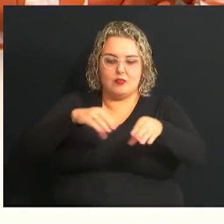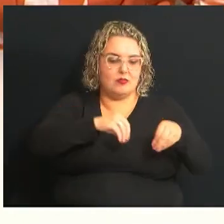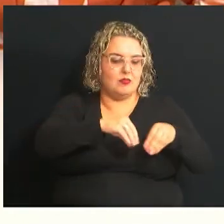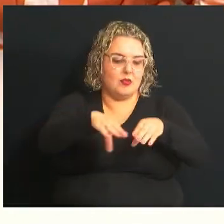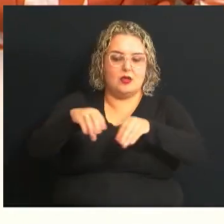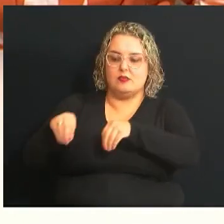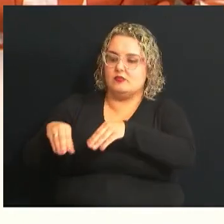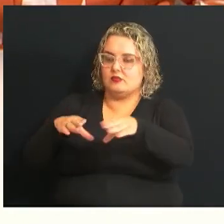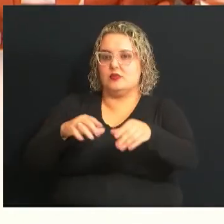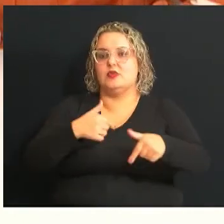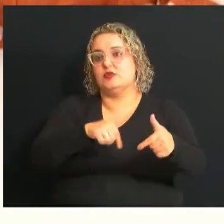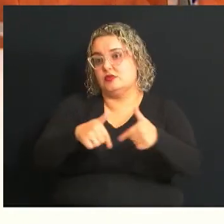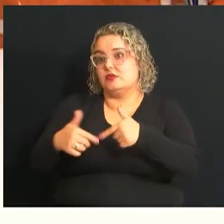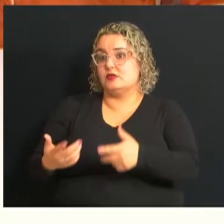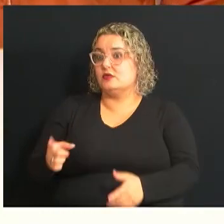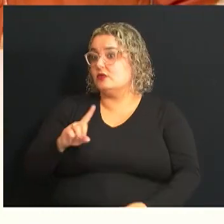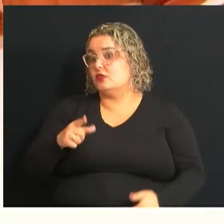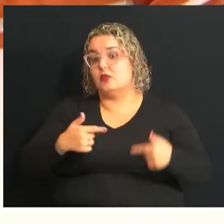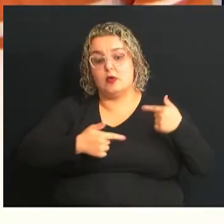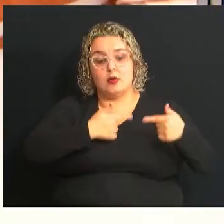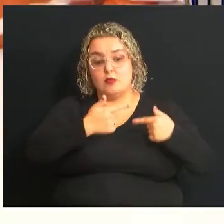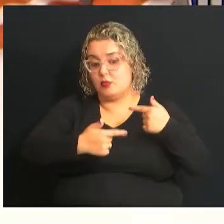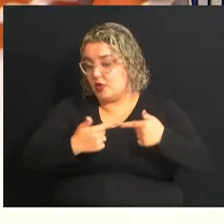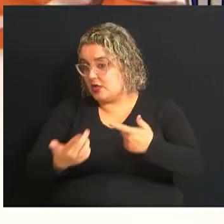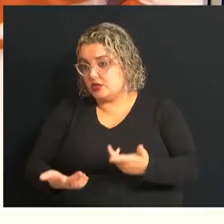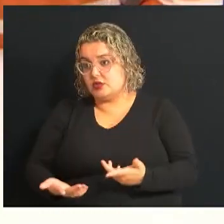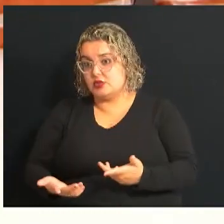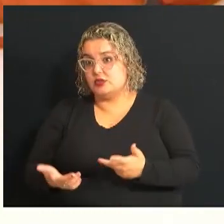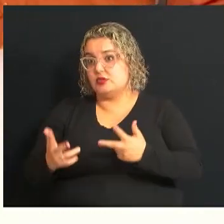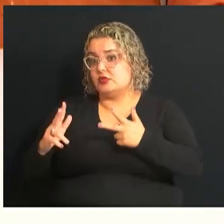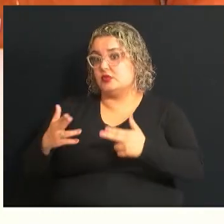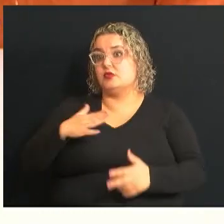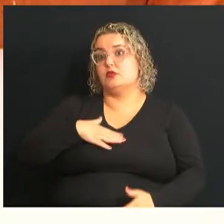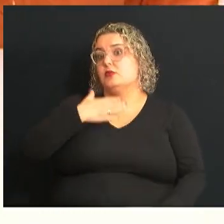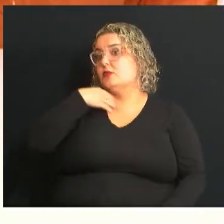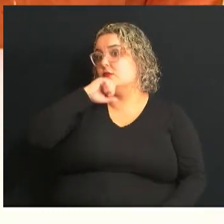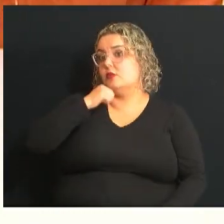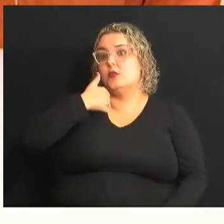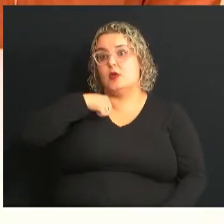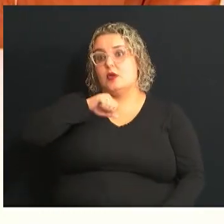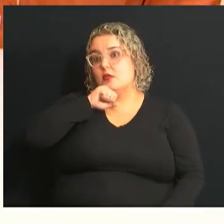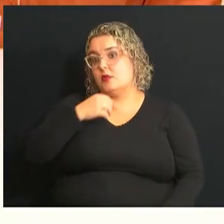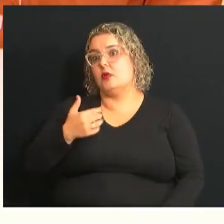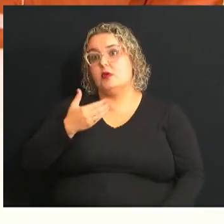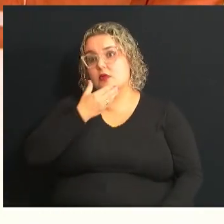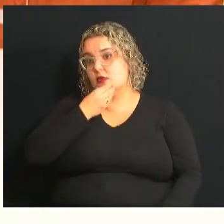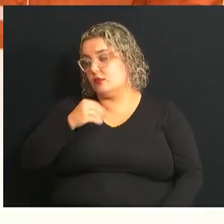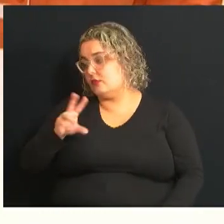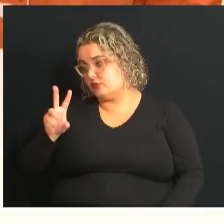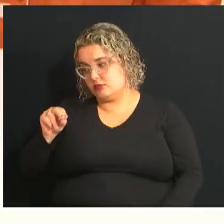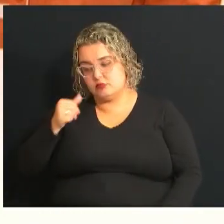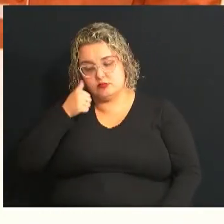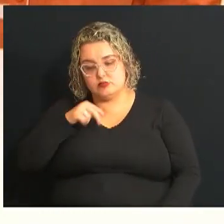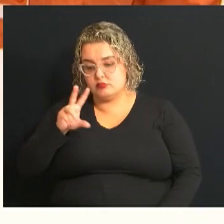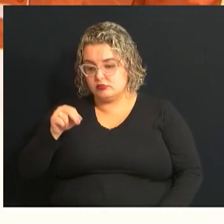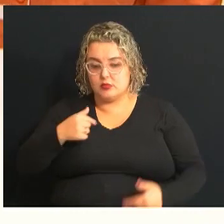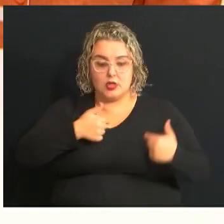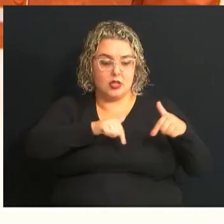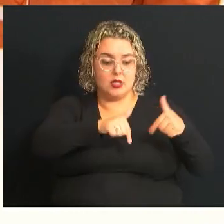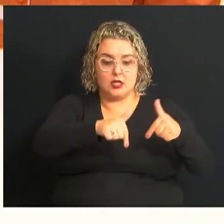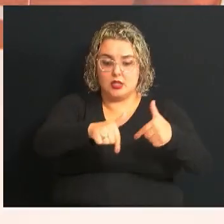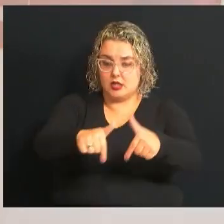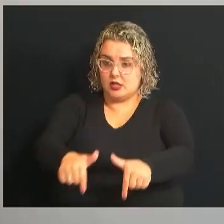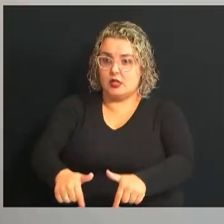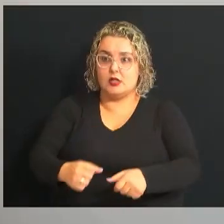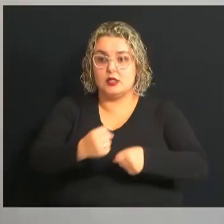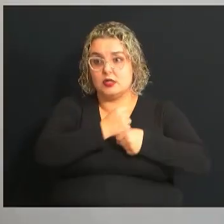de emprego, né? Não é uma geração como a dos meus pais e dos meus avós, que trabalhou